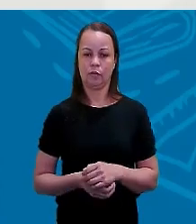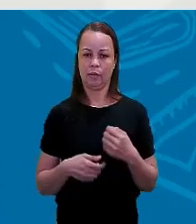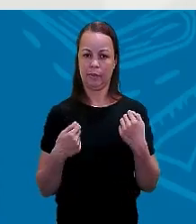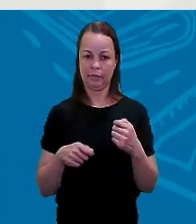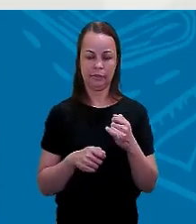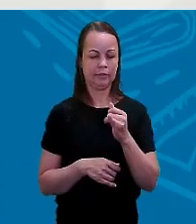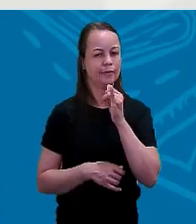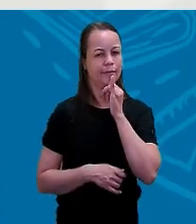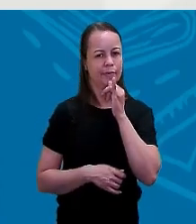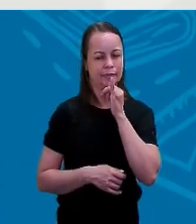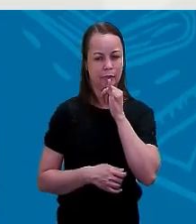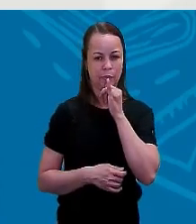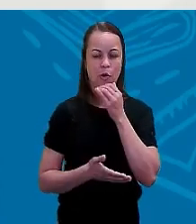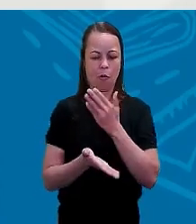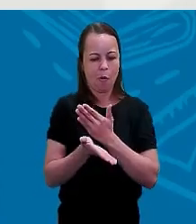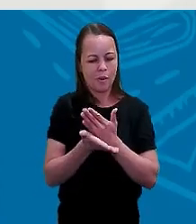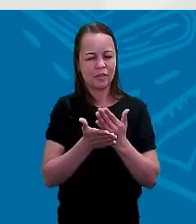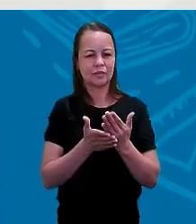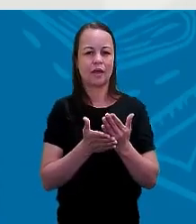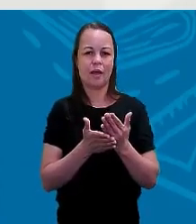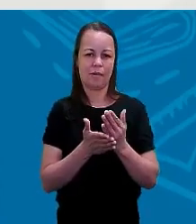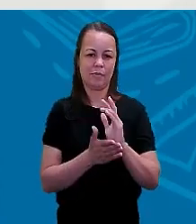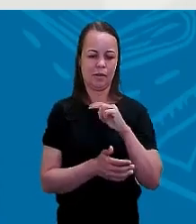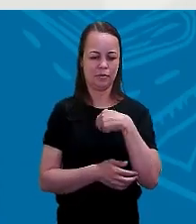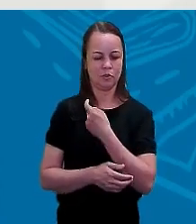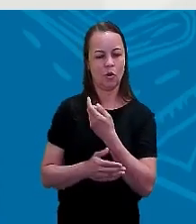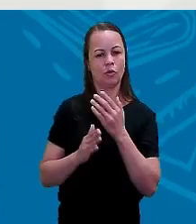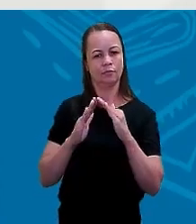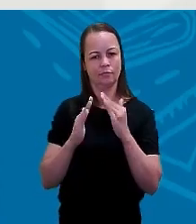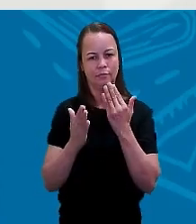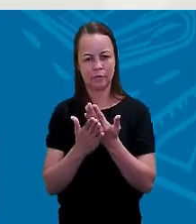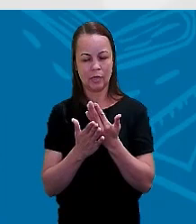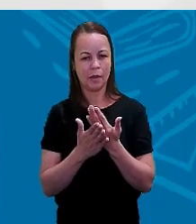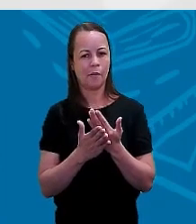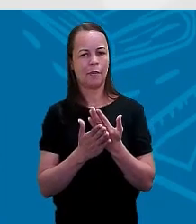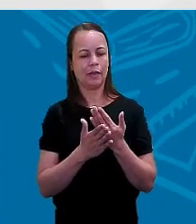exemplo, começar pela nossa escola, tá certo? Para que a gente possa